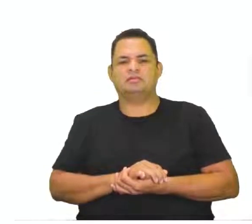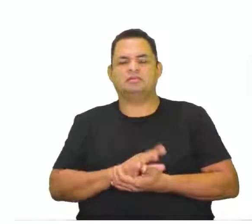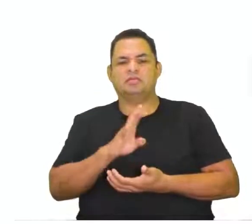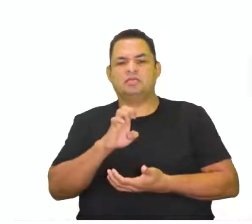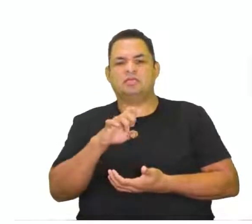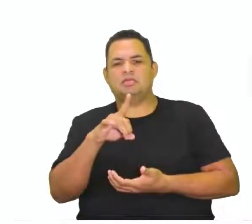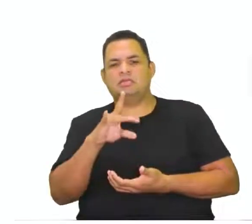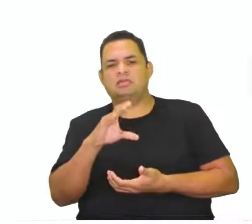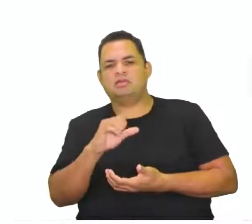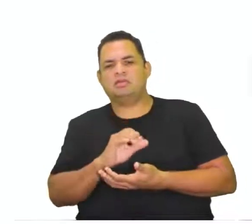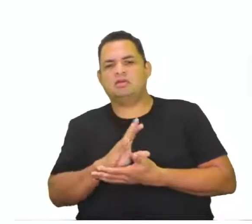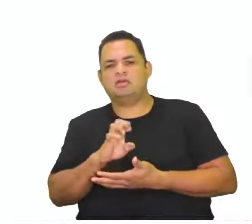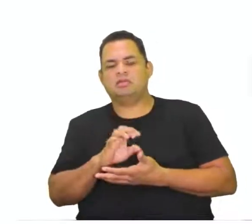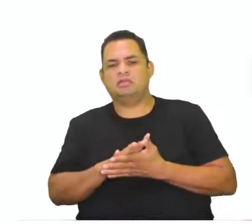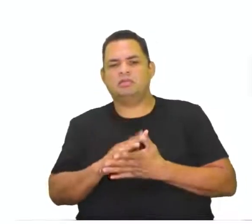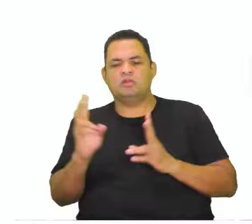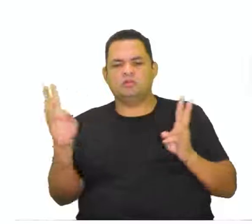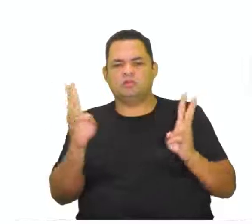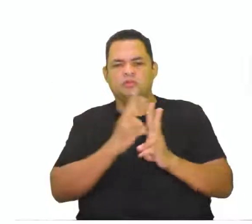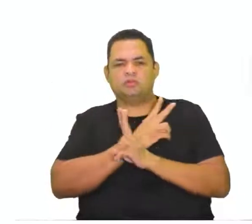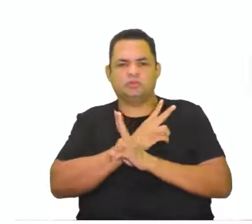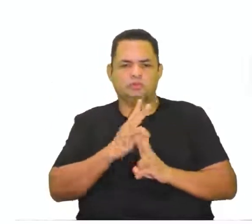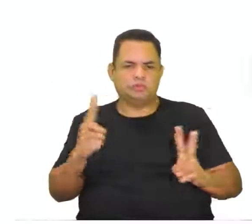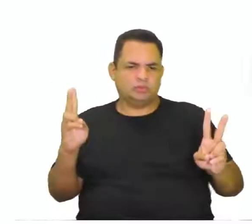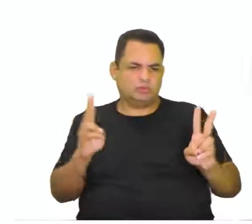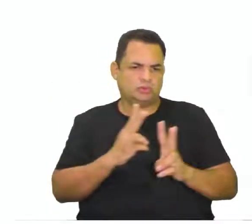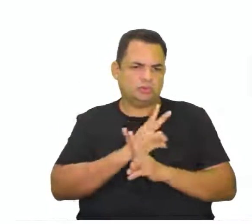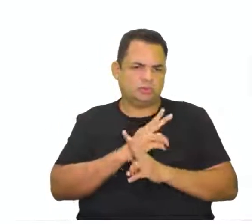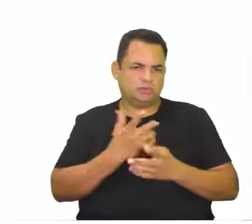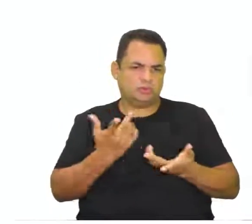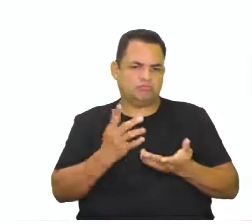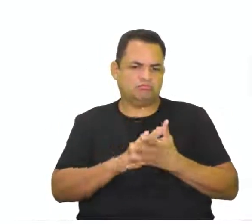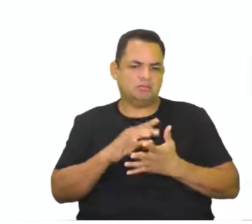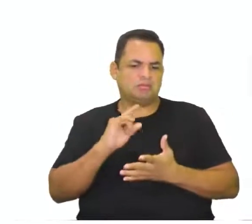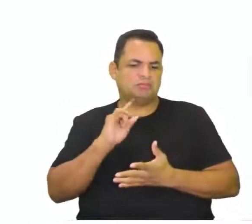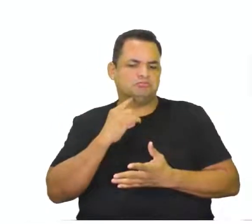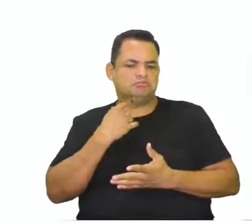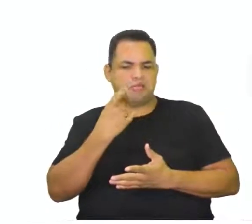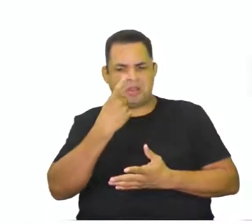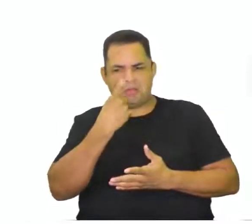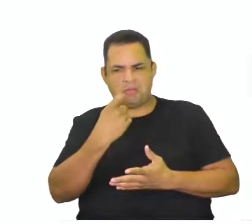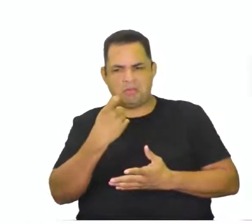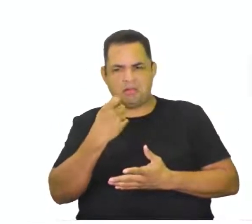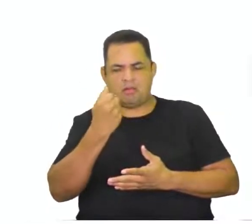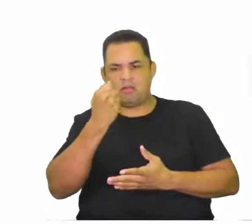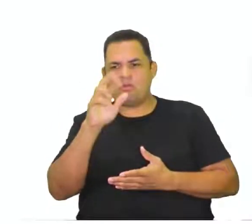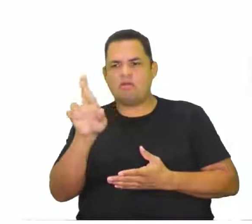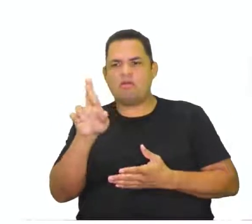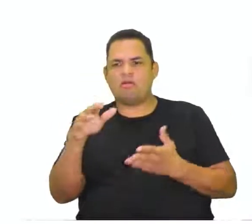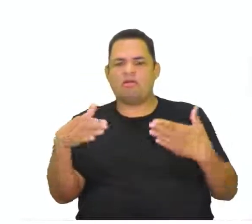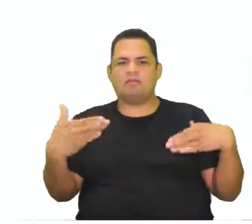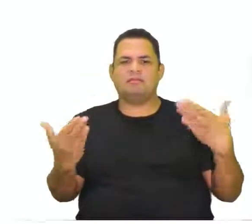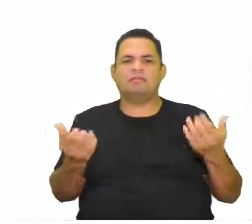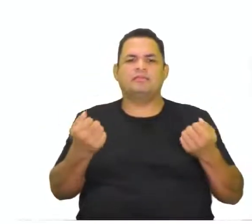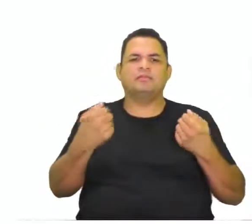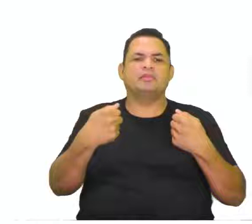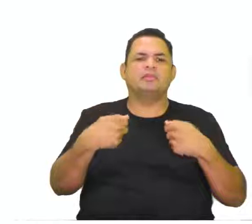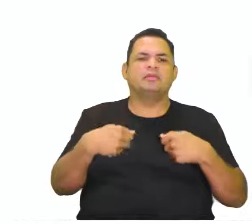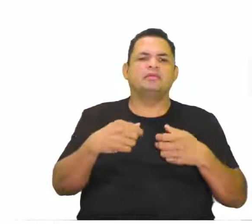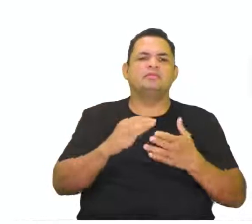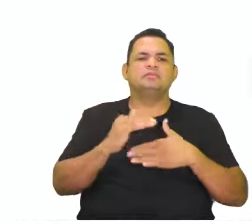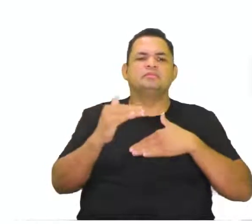eólica polui o ar? Não, né? Quem é que vai estar poluindo o ar que deveria